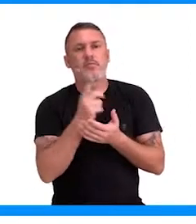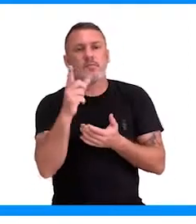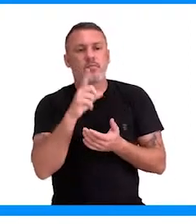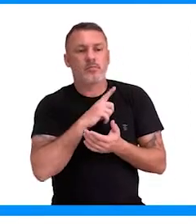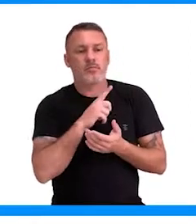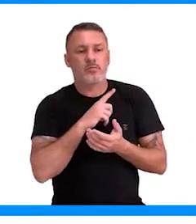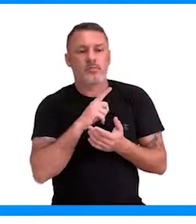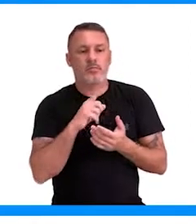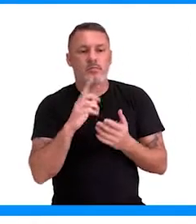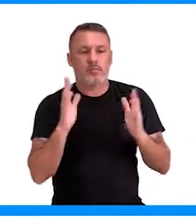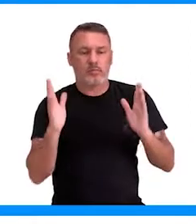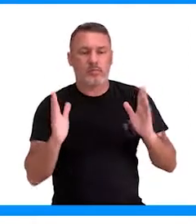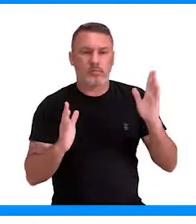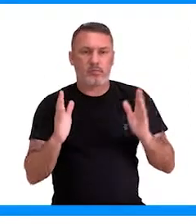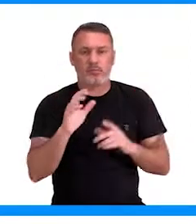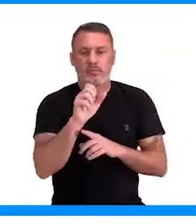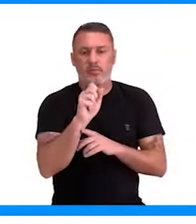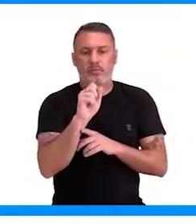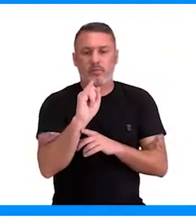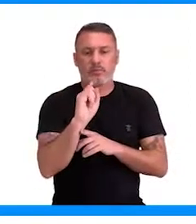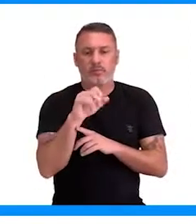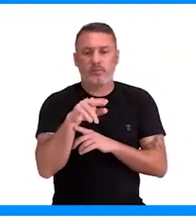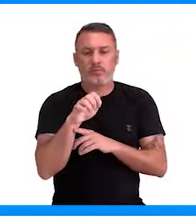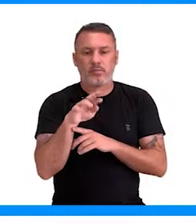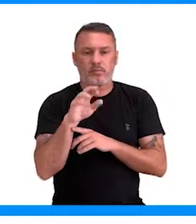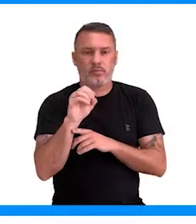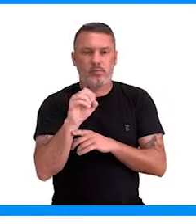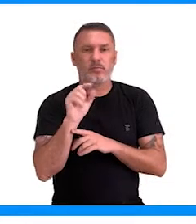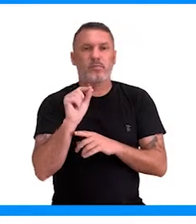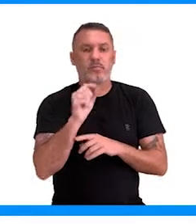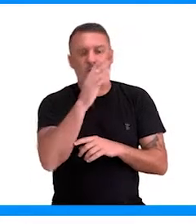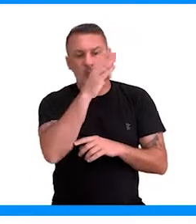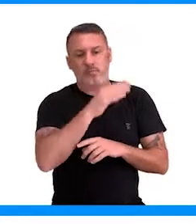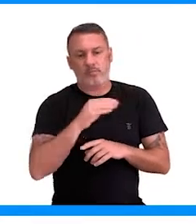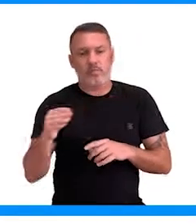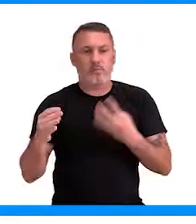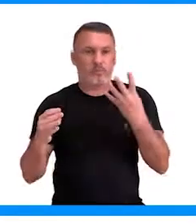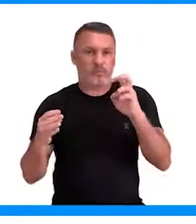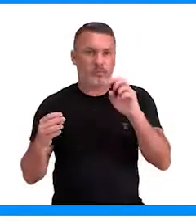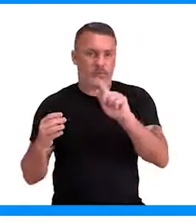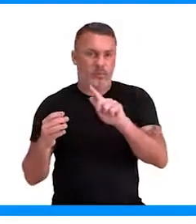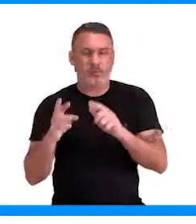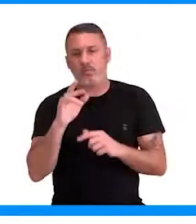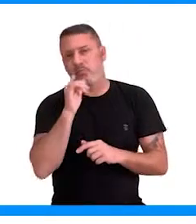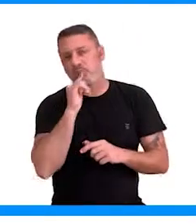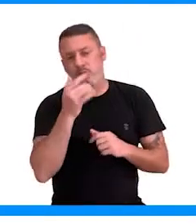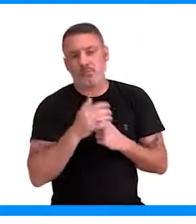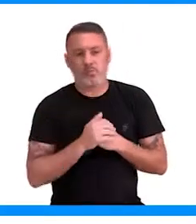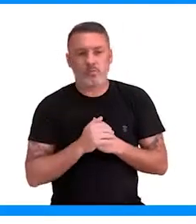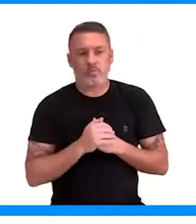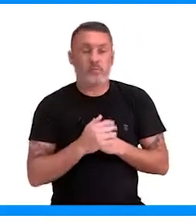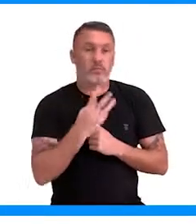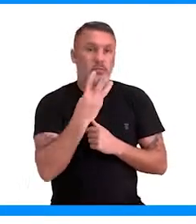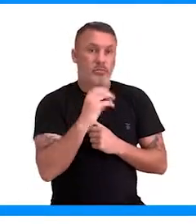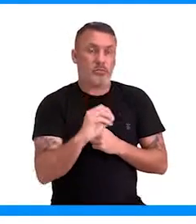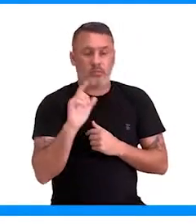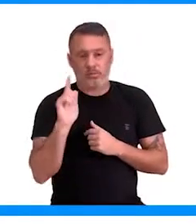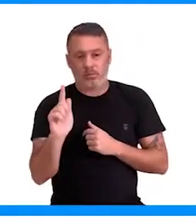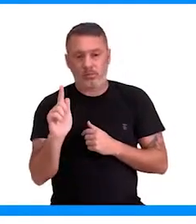Sempre que você tiver ângulos simétricos em relação ao 45 graus, por exemplo,